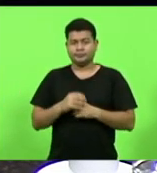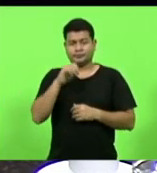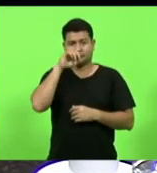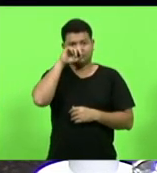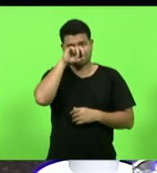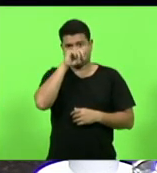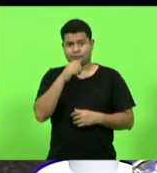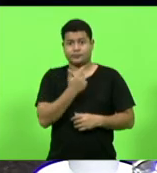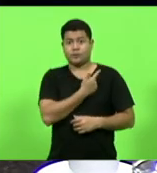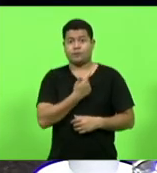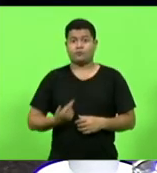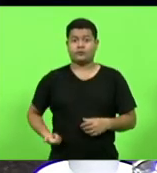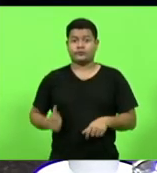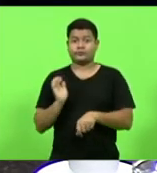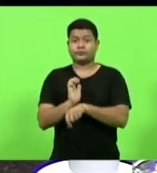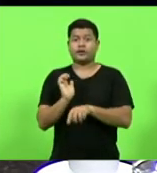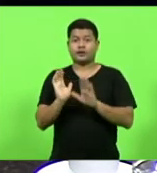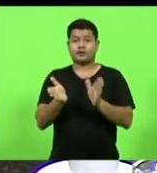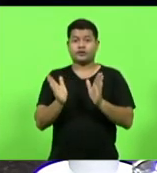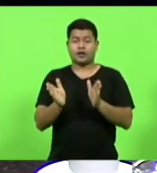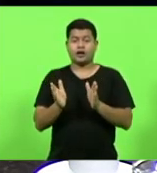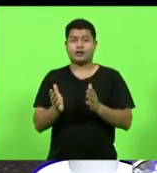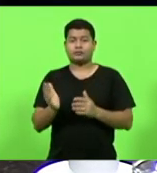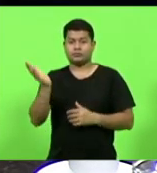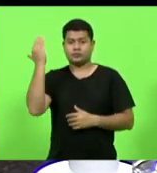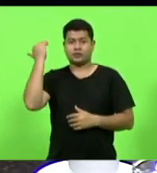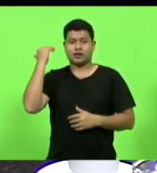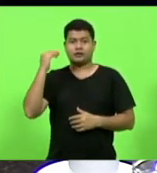governo Colombo e Leonel Pavan,